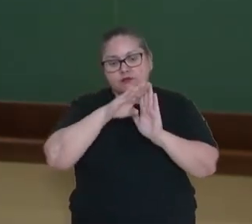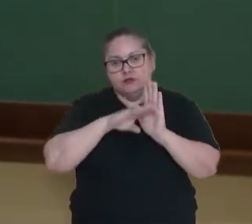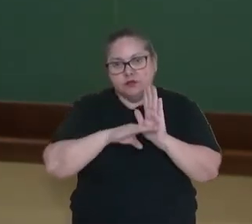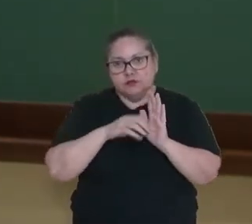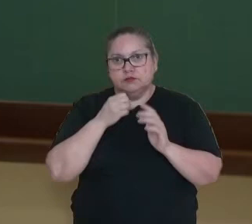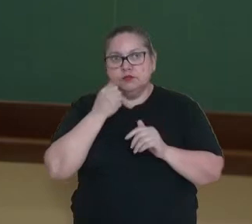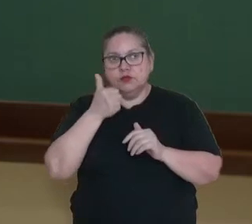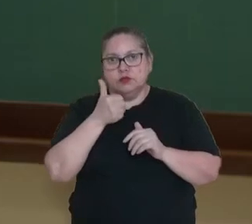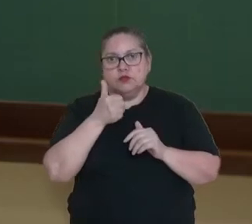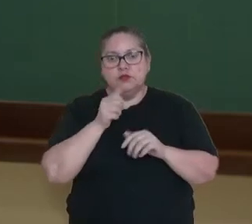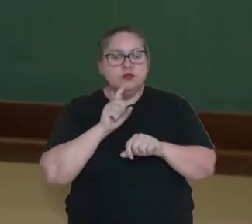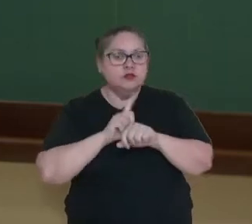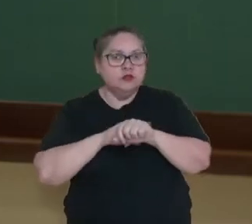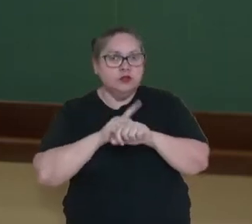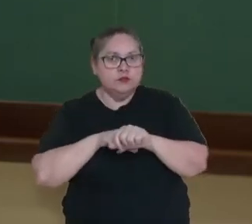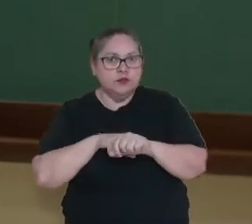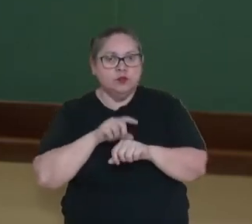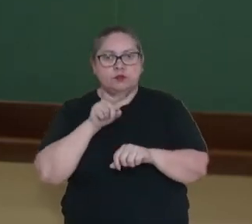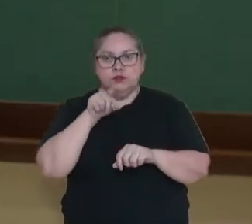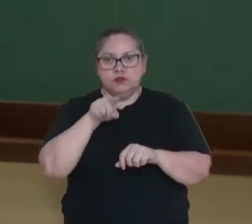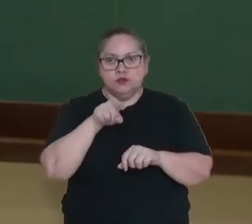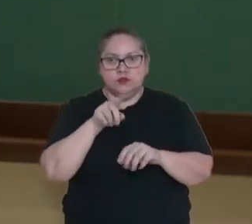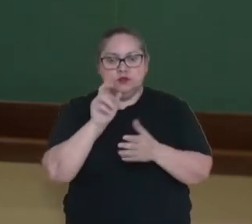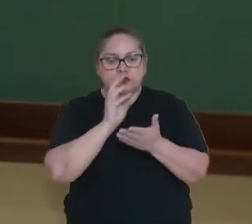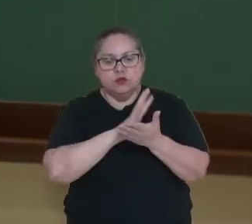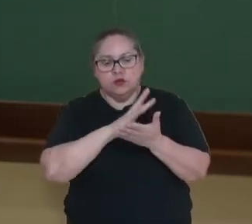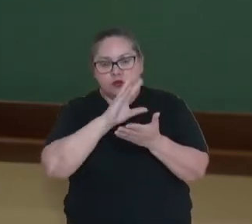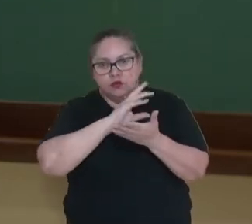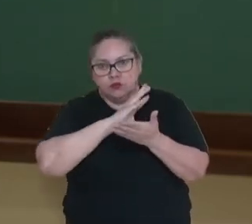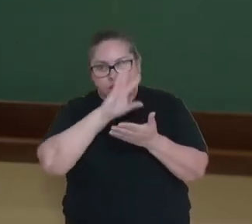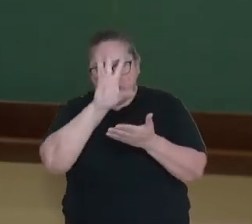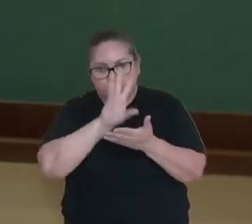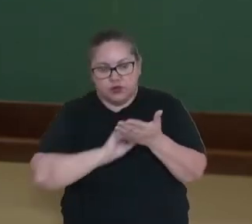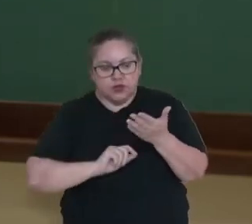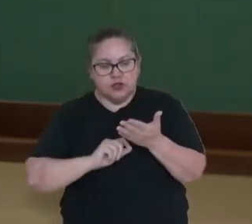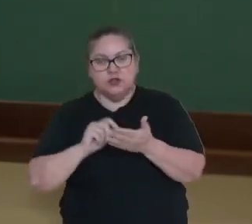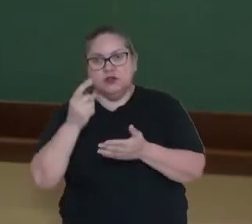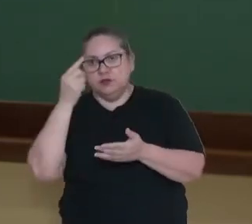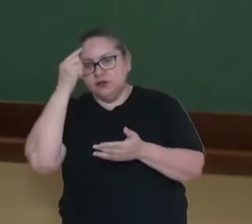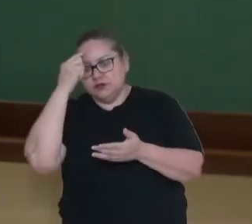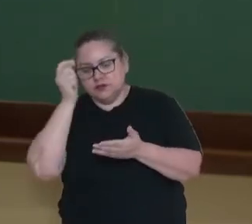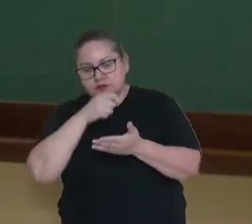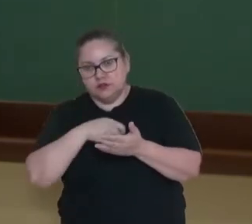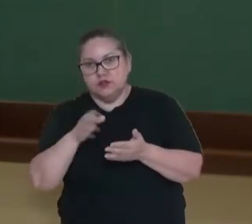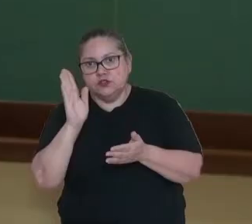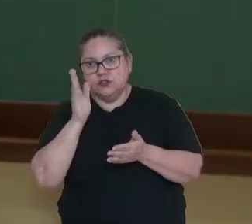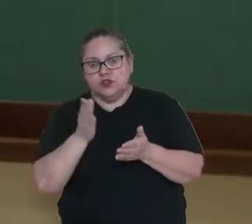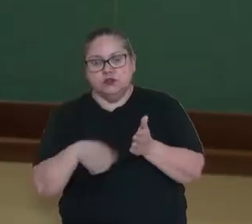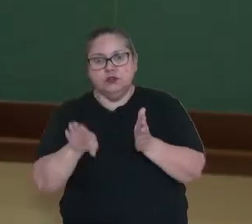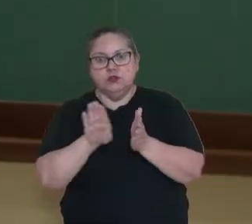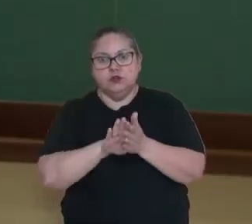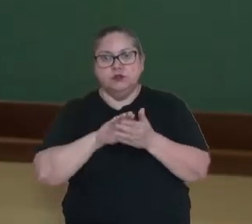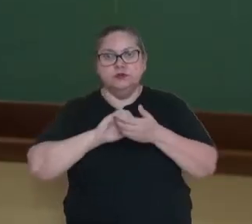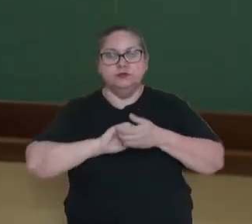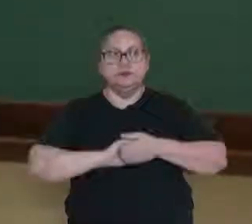tá bom? Um tempinho então para vocês copiarem o enunciado e já refletirem e a gente volta logo.